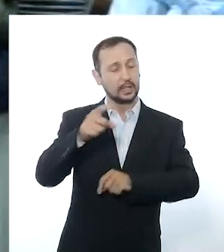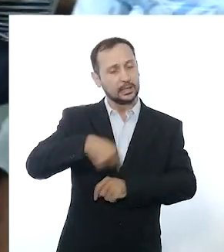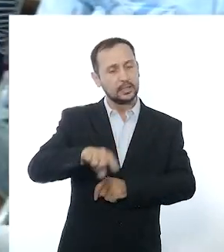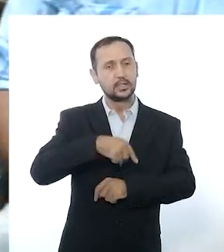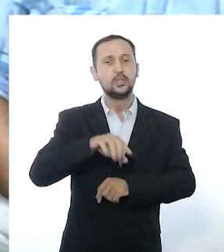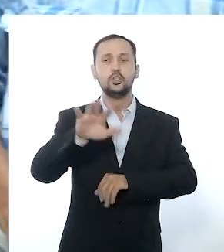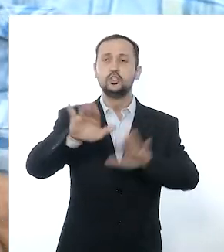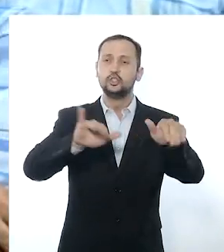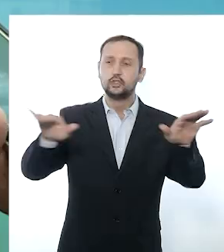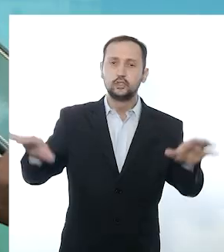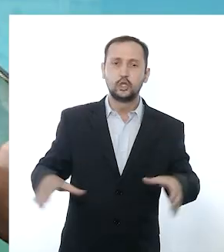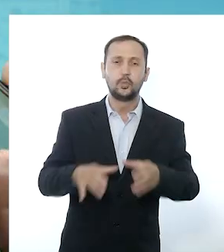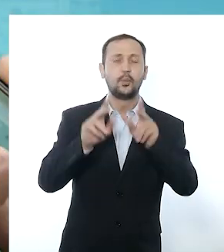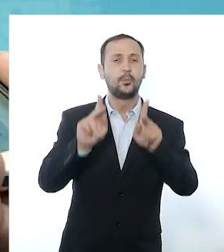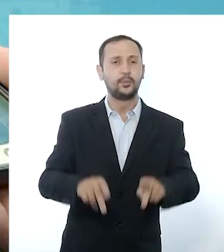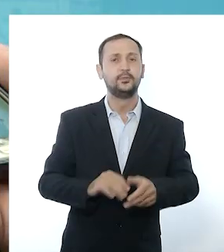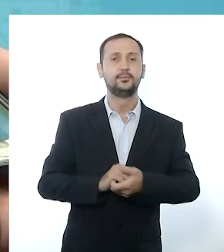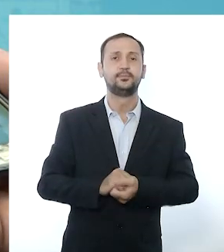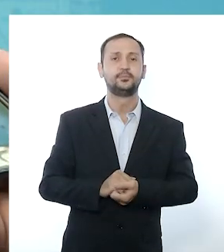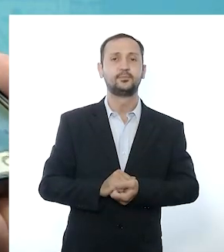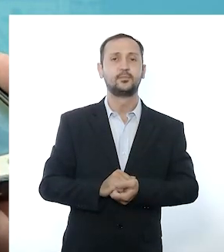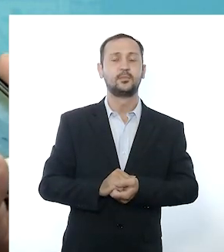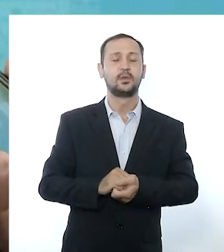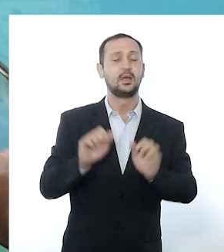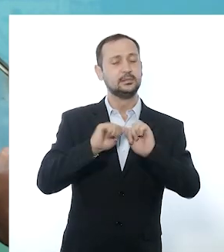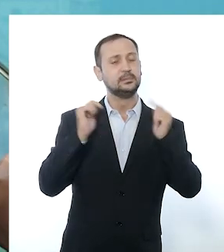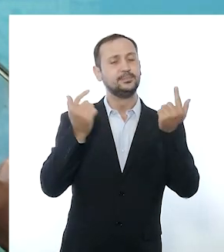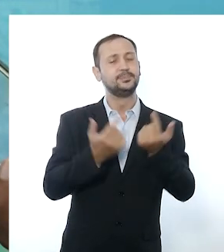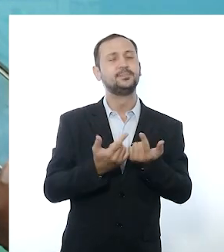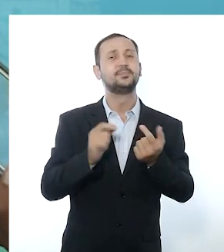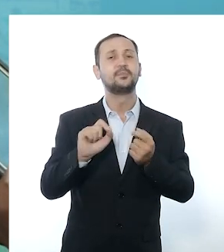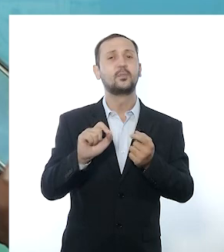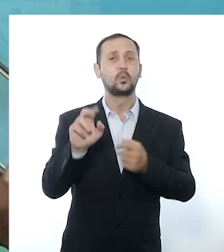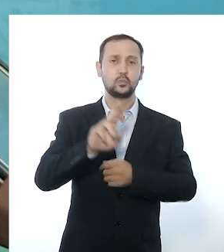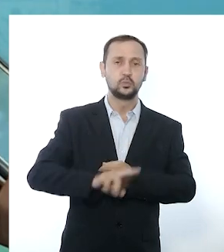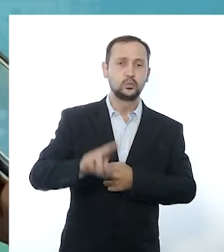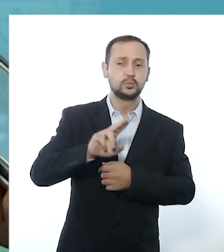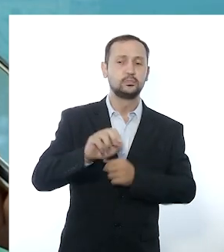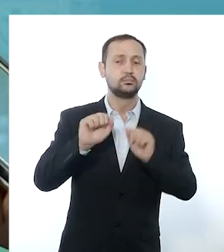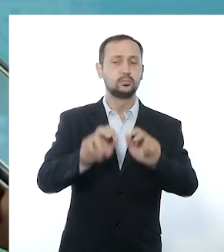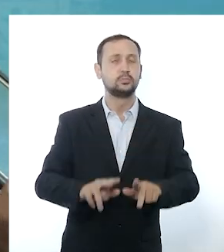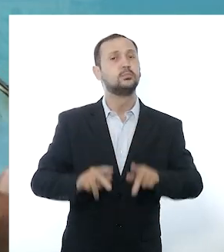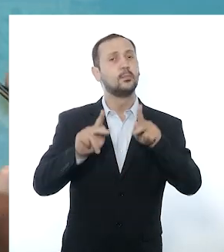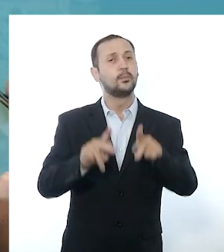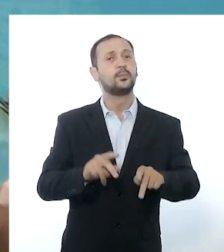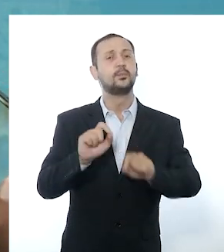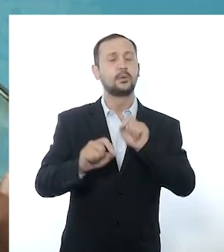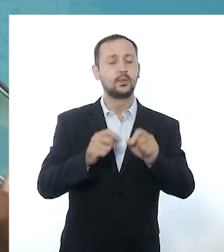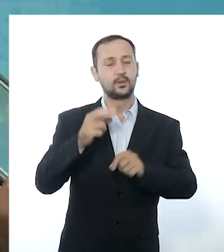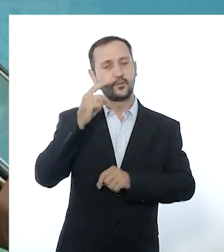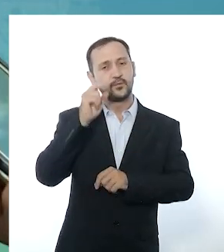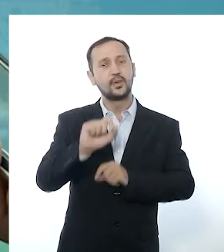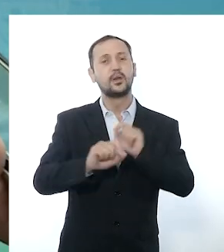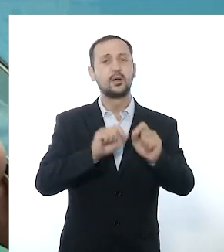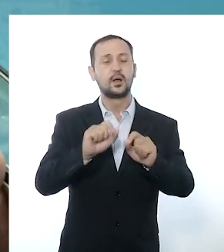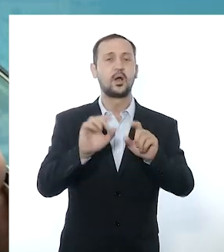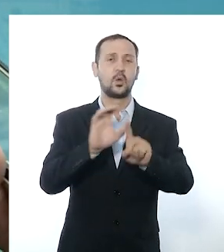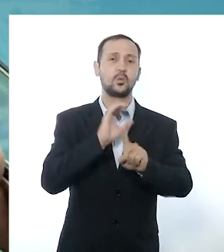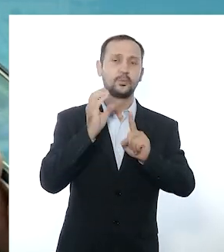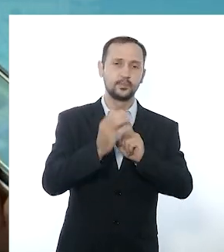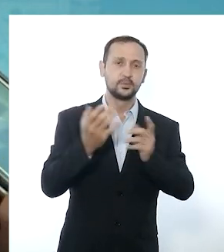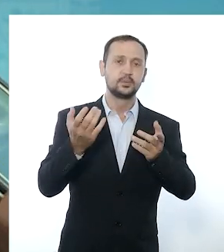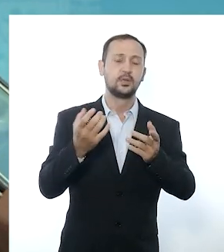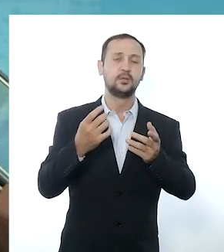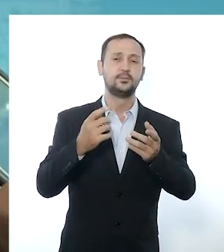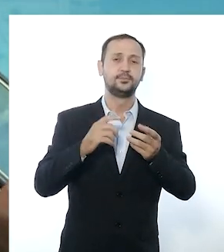toda a população. A Assembleia Legislativa, através da audiência pública, ela ouve a comunidade, ouve as